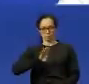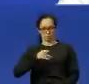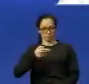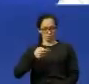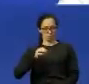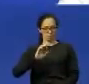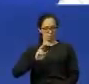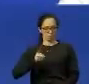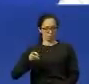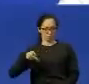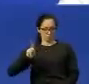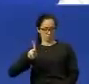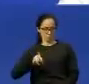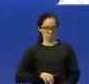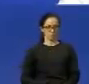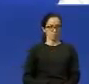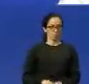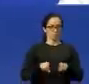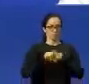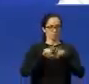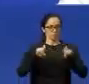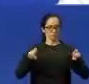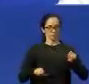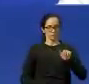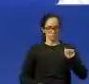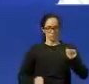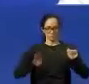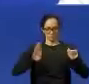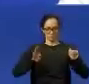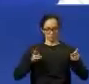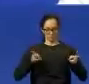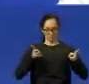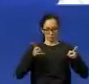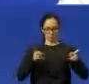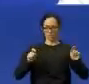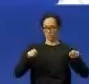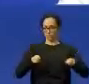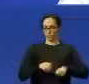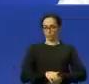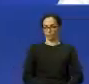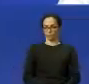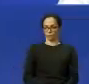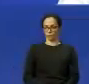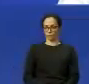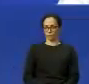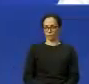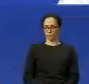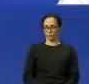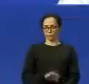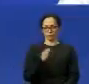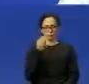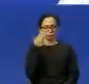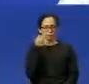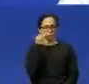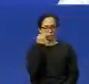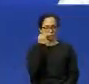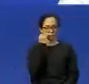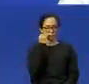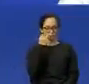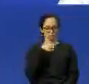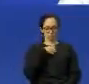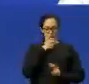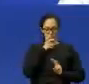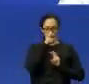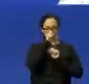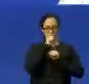uma constante K. Ele fala ainda que A e B também são constantes. Um fisioterapeuta, com o intuito de maximizar o efeito